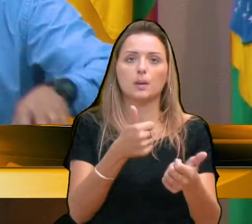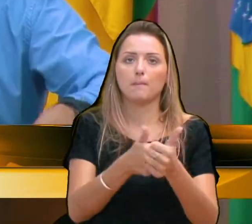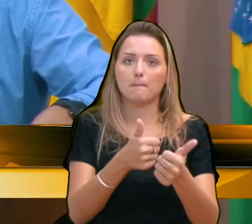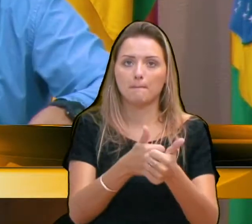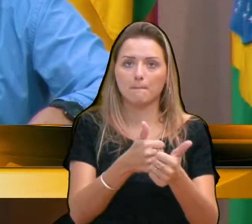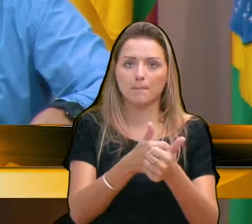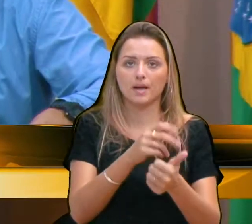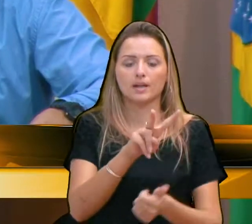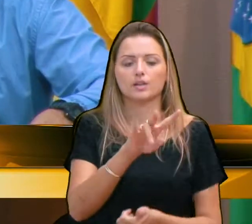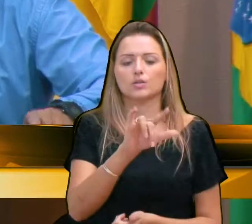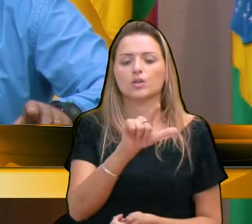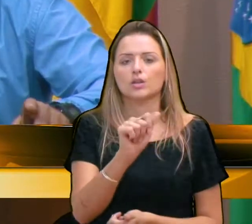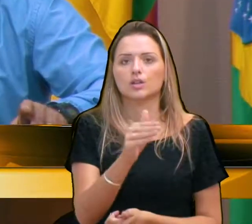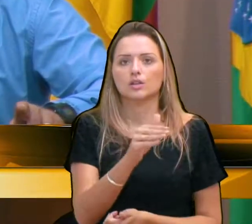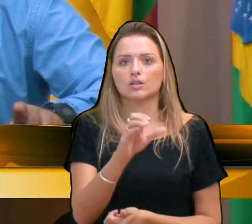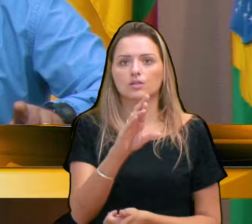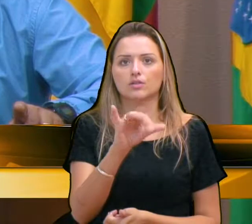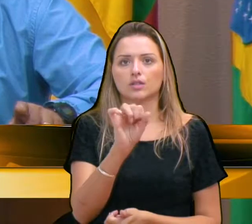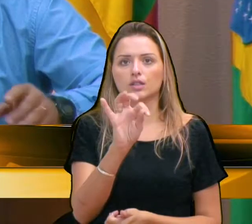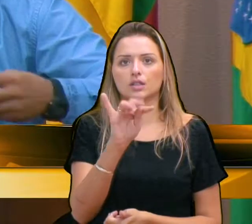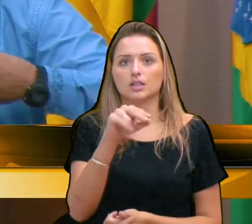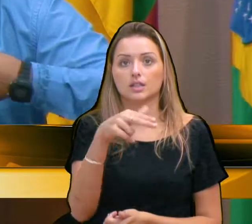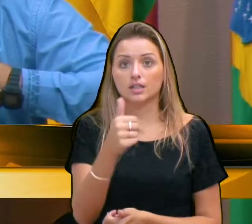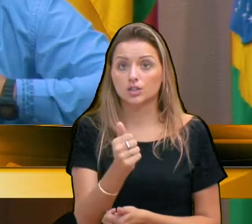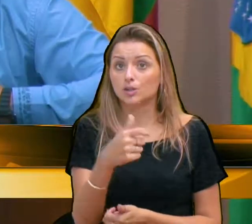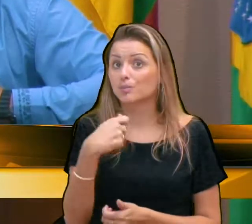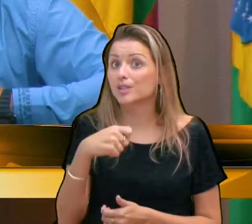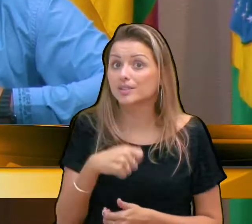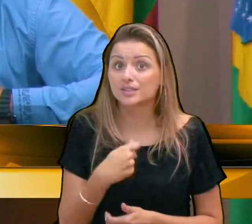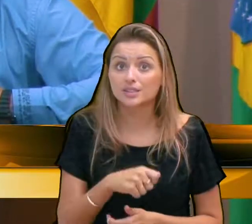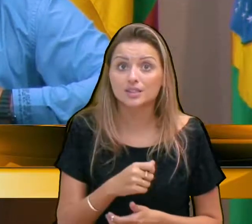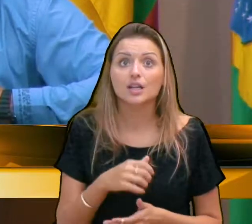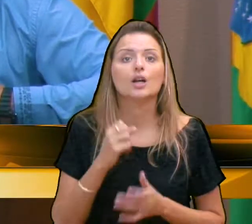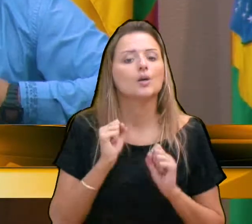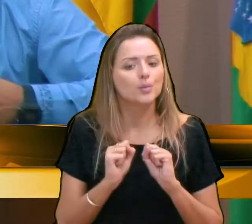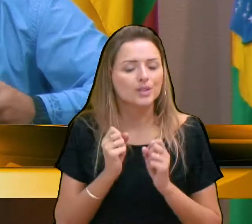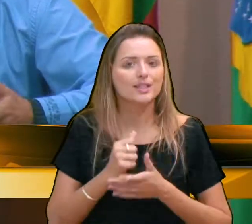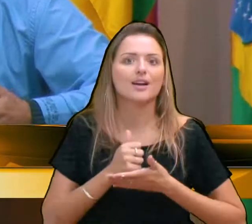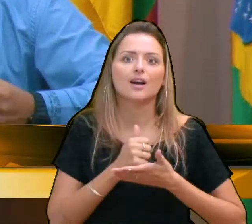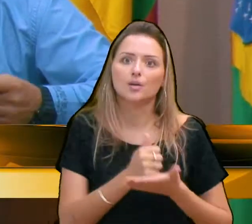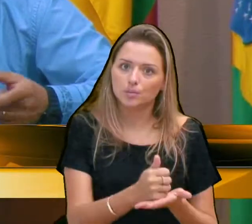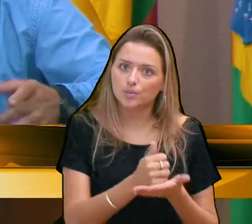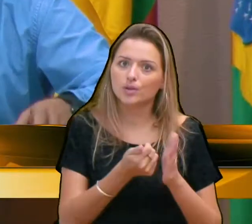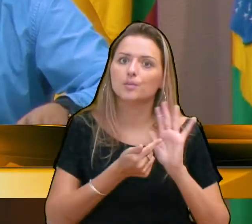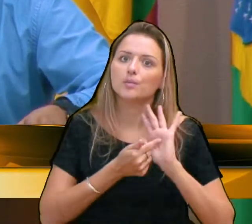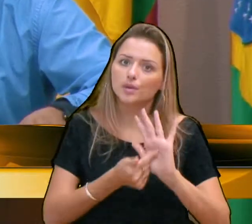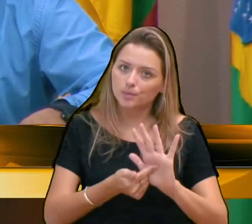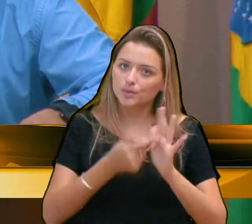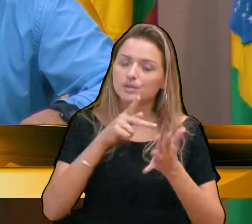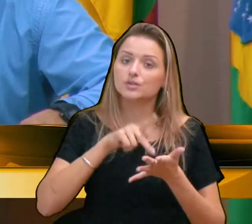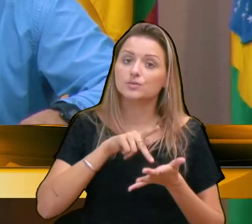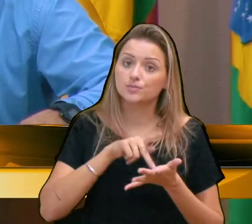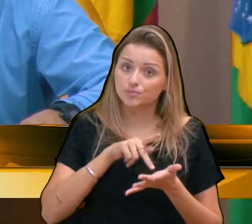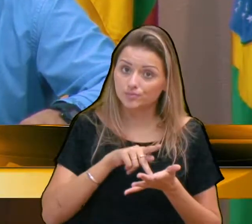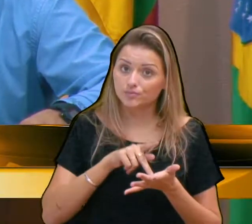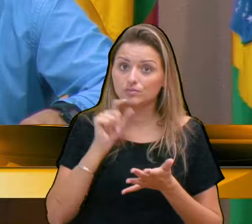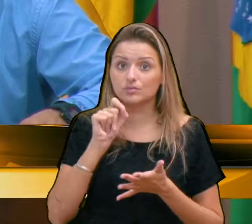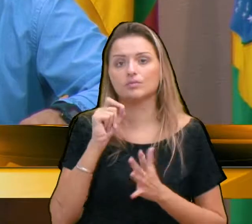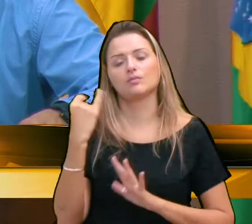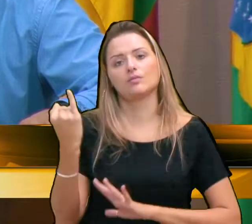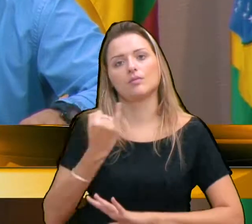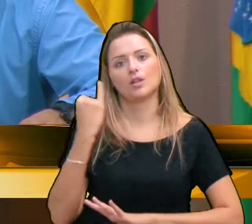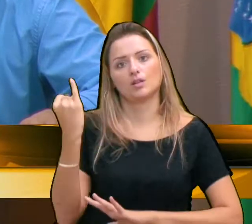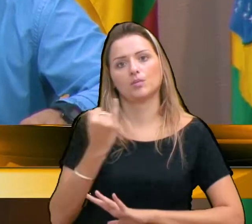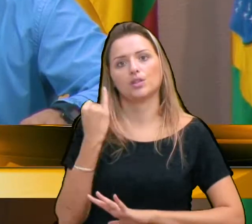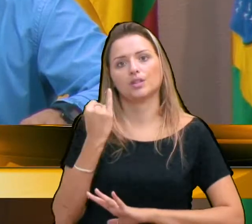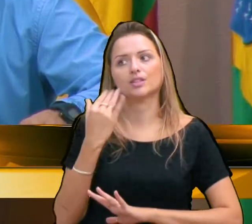próximo à Vila Cristina. Então, que tem que ser, a gente poderia contribuir muito para mostrar realmente aquilo que é importante